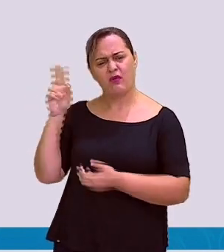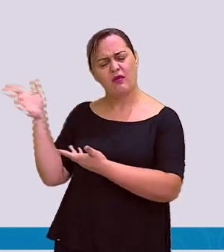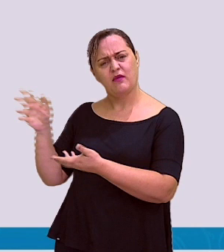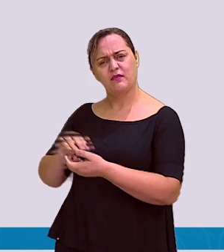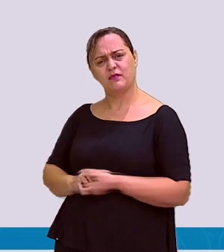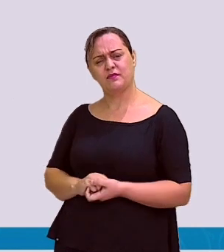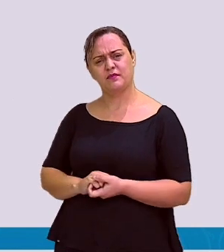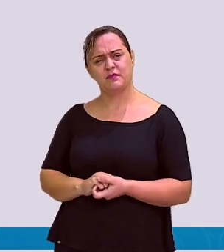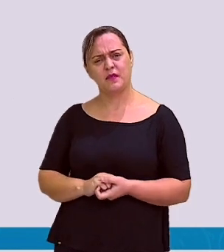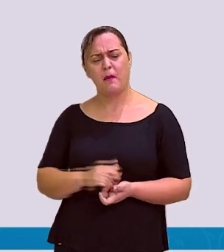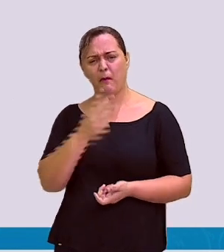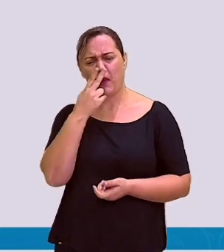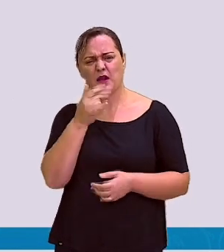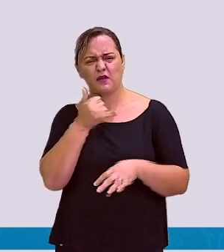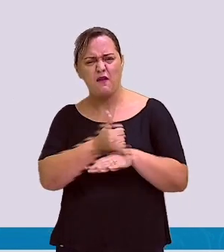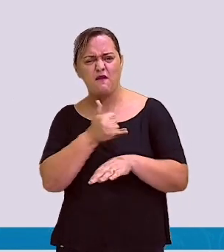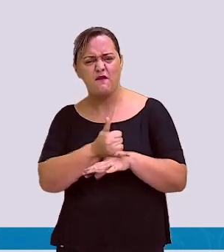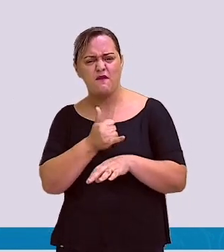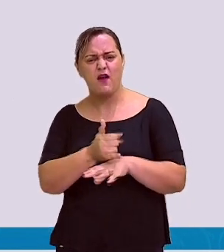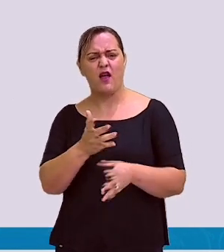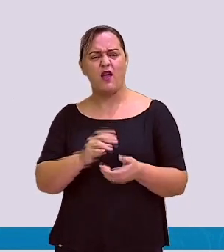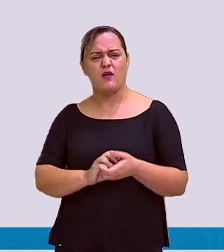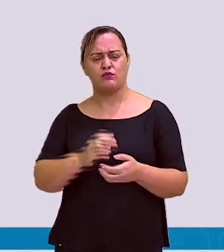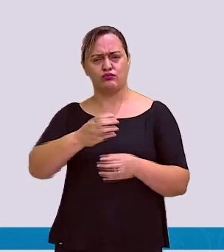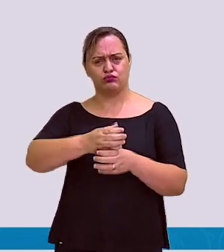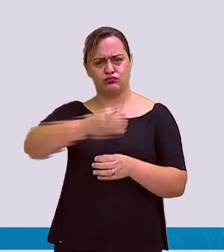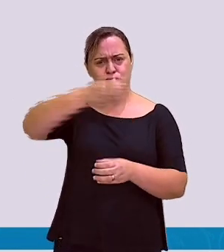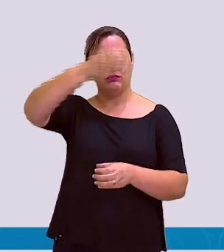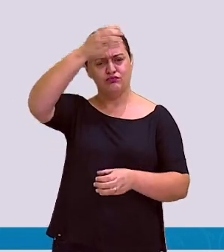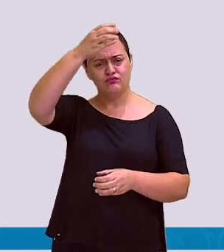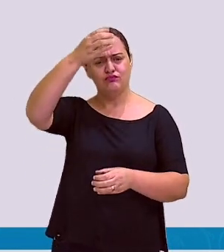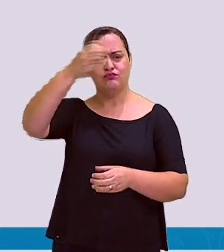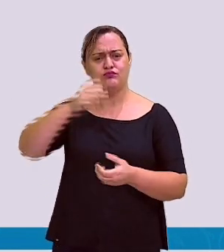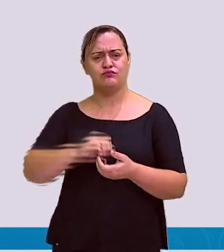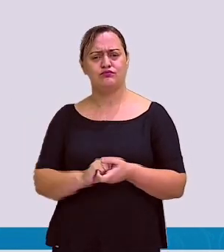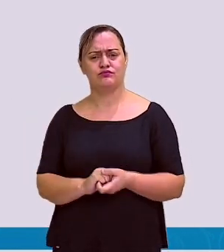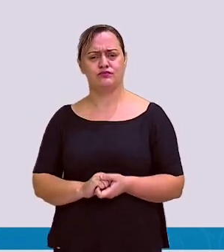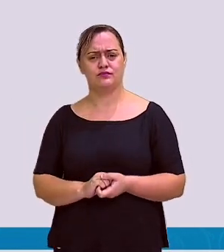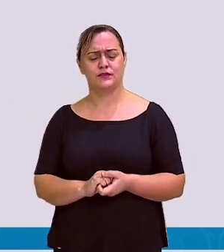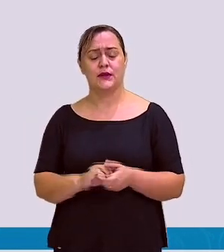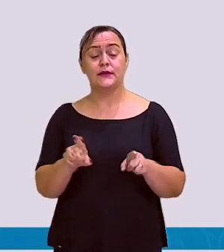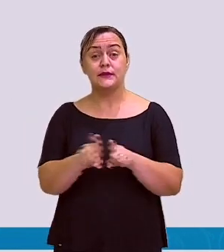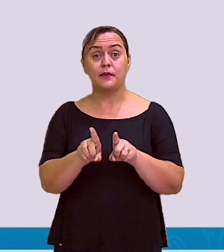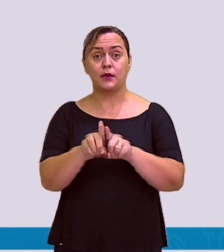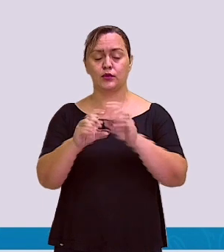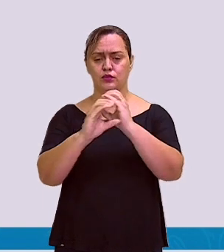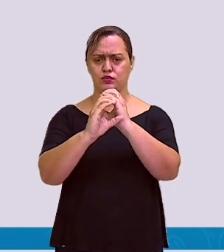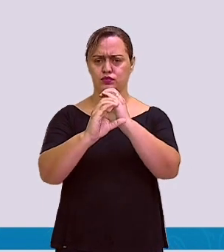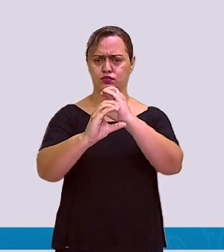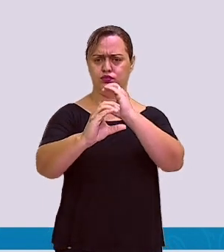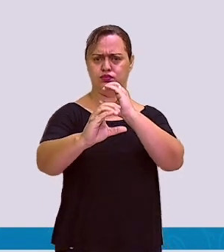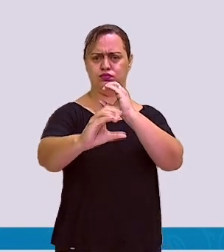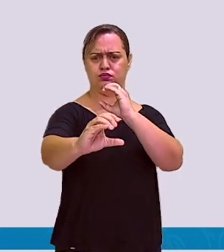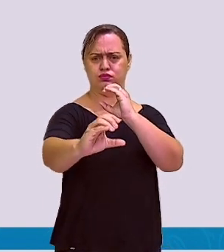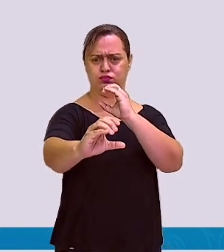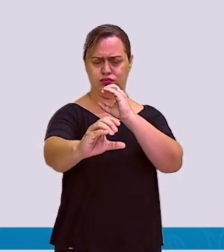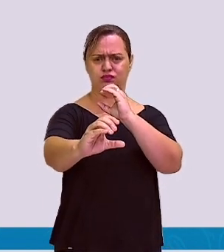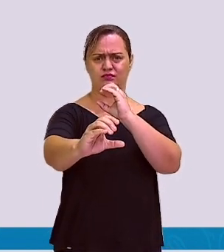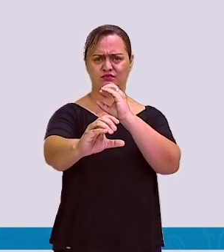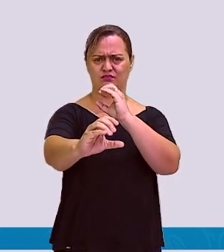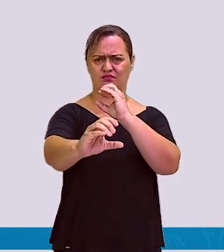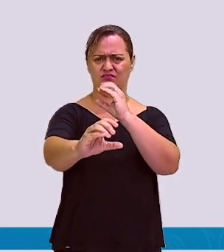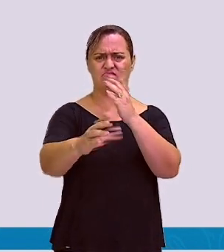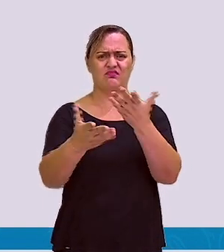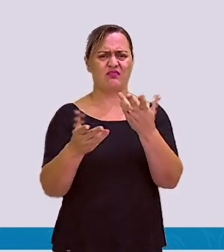parece ser uma garrafa de vidro, né? Não parece? Tem também aqui na frente um cano. Mas o que é isso,